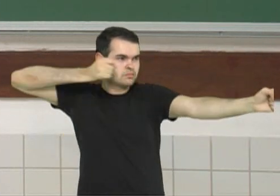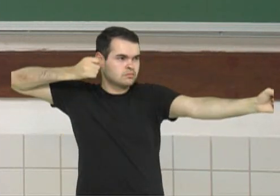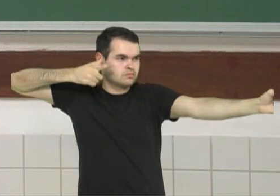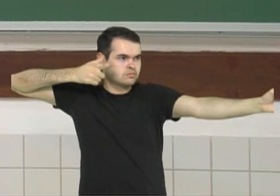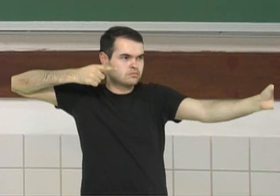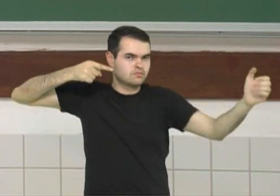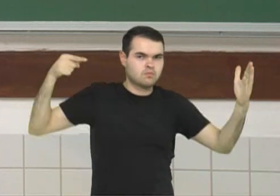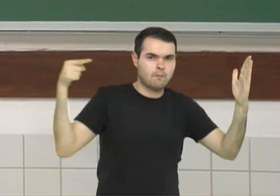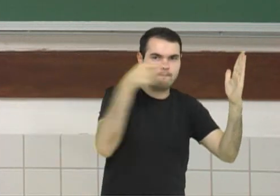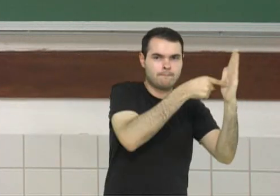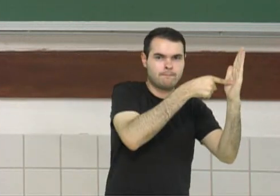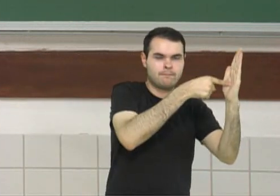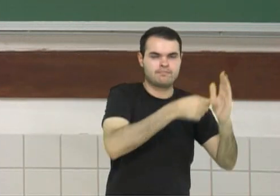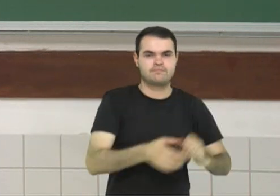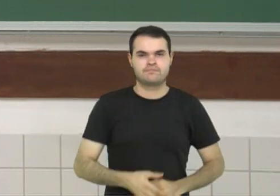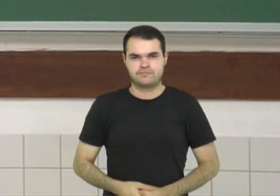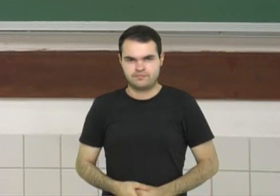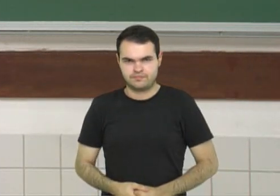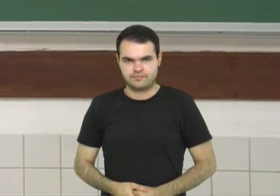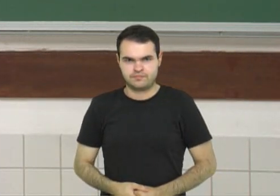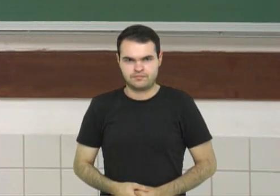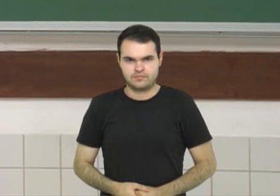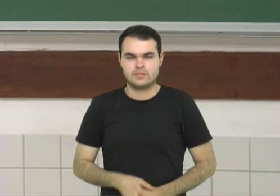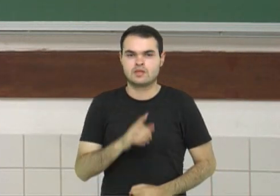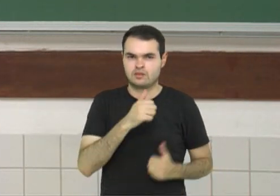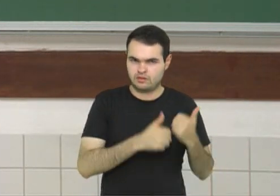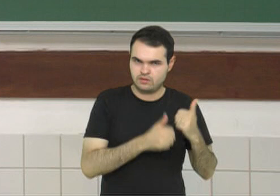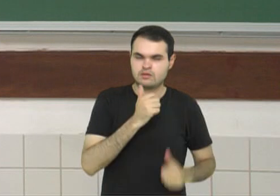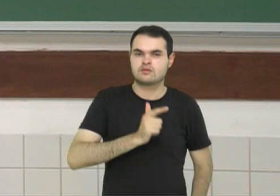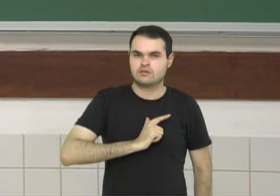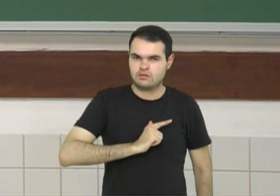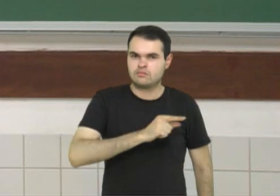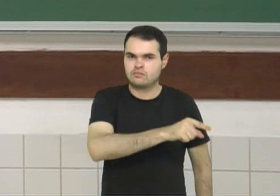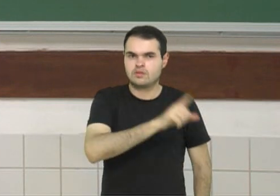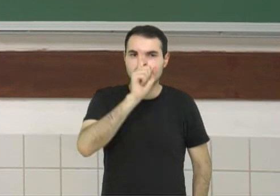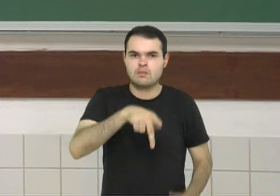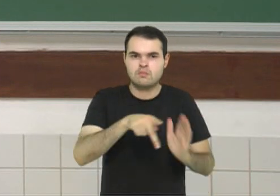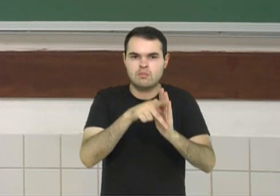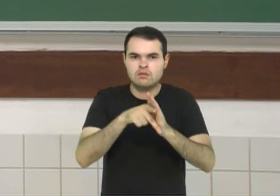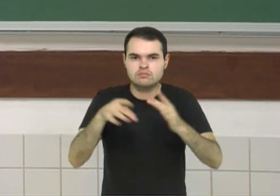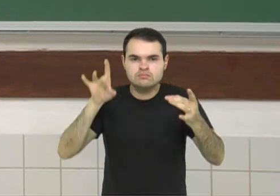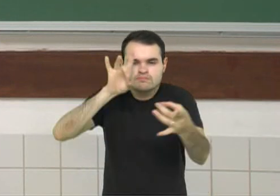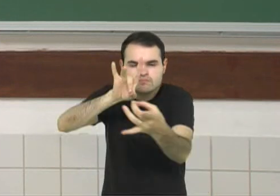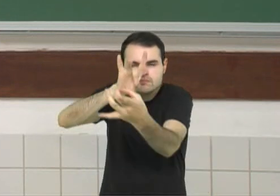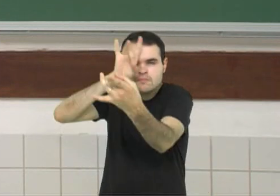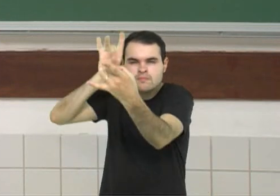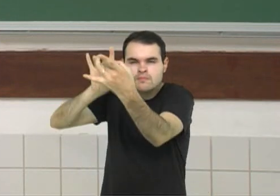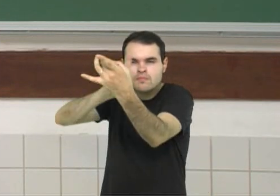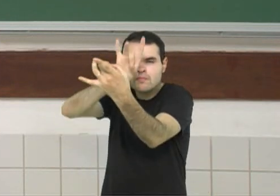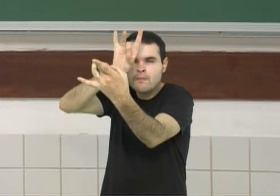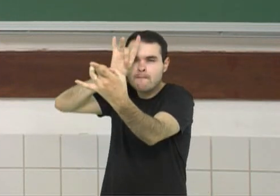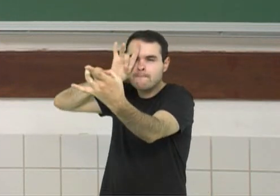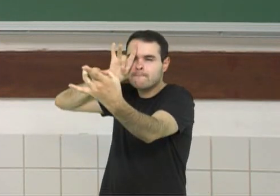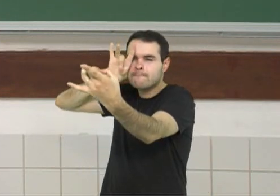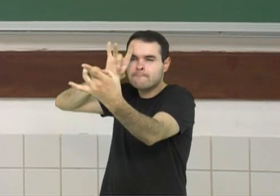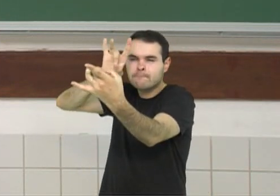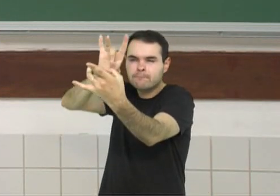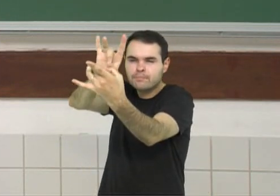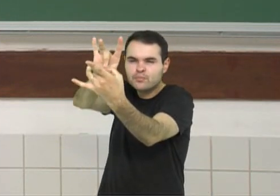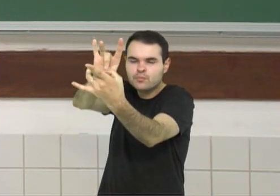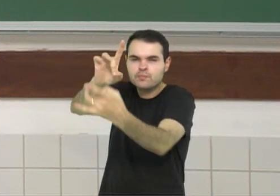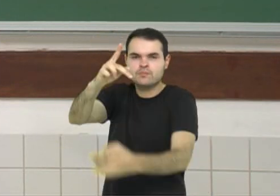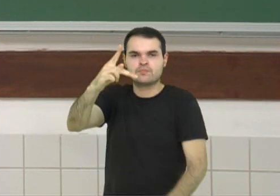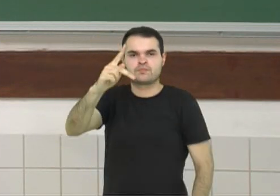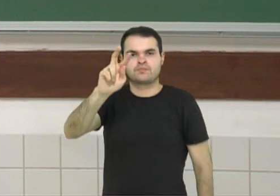esportes como o tiro com arco, que são os esportes de precisão, onde eu preciso acertar um alvo. Todos